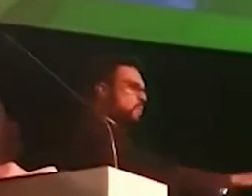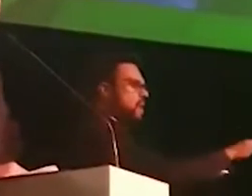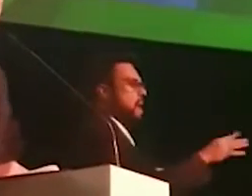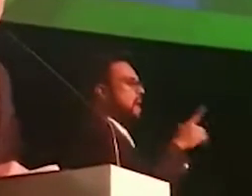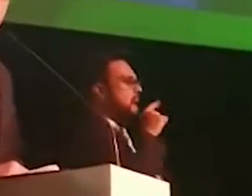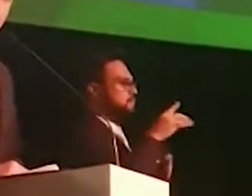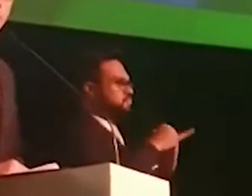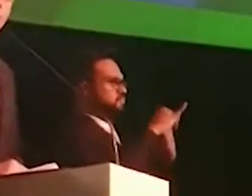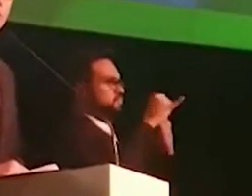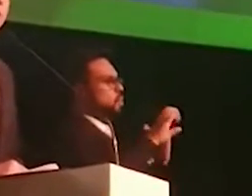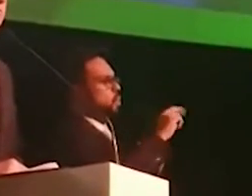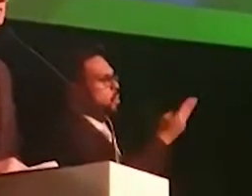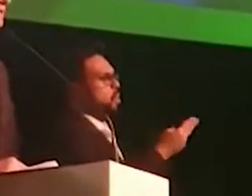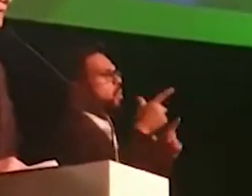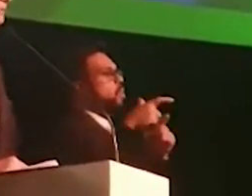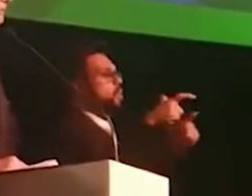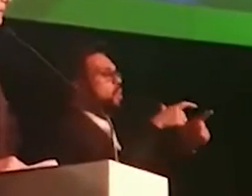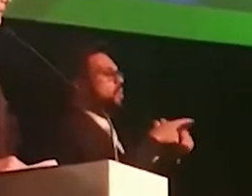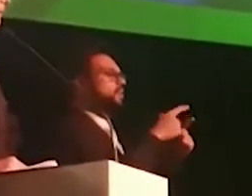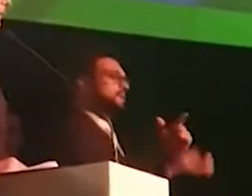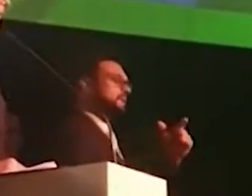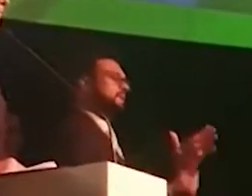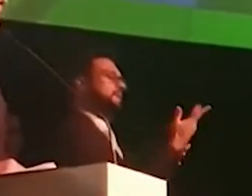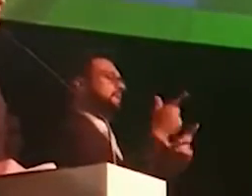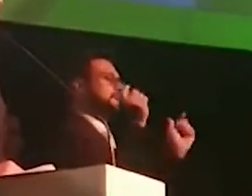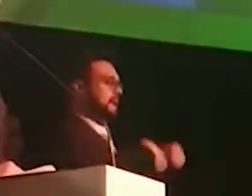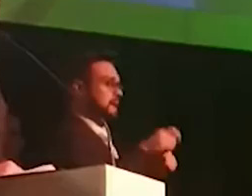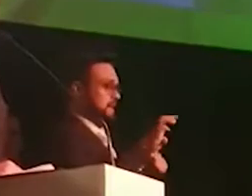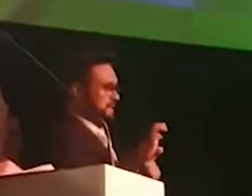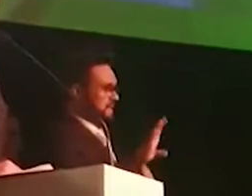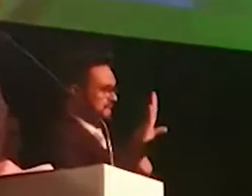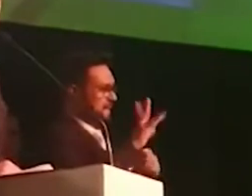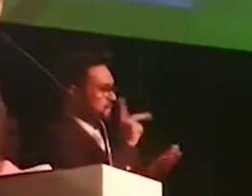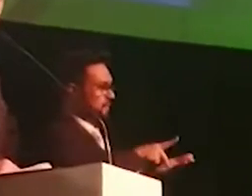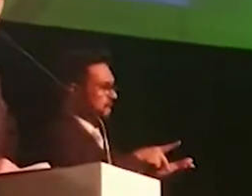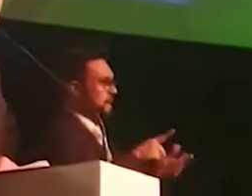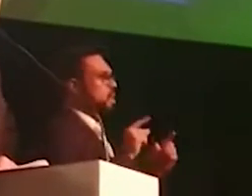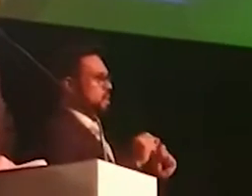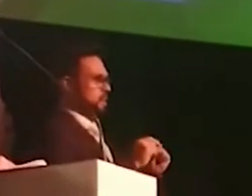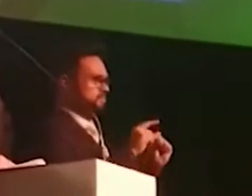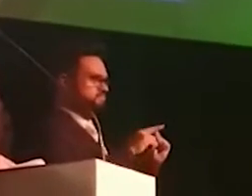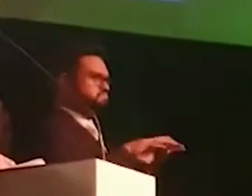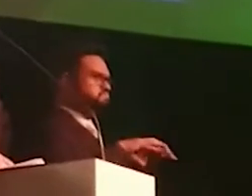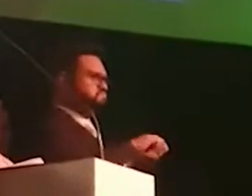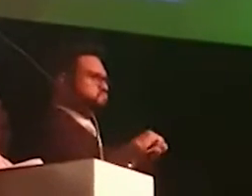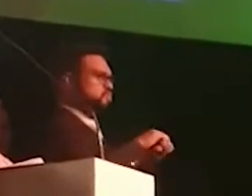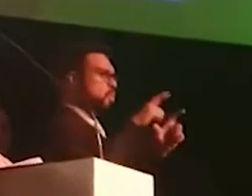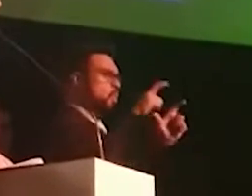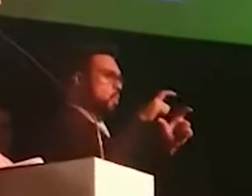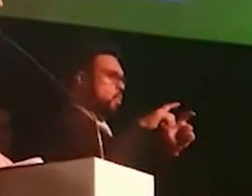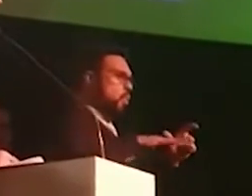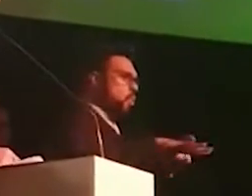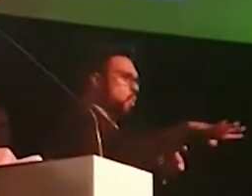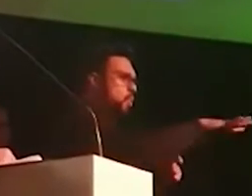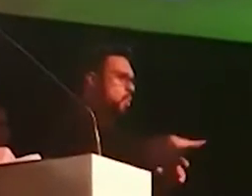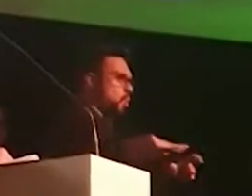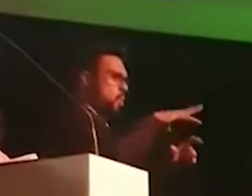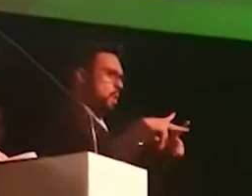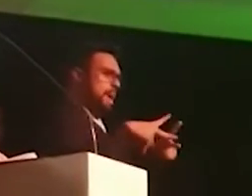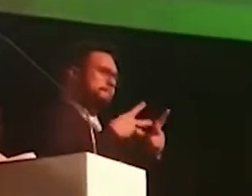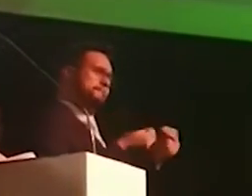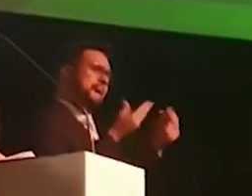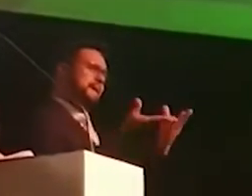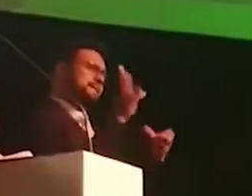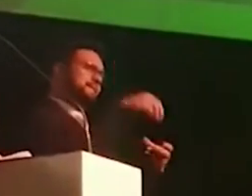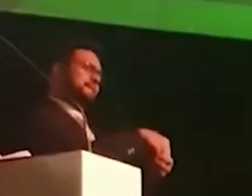na região, nós possamos fazer o estado realmente a ocupar o espaço que ele merece dentro do